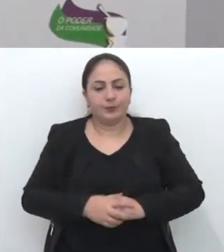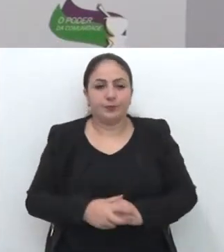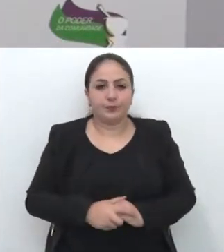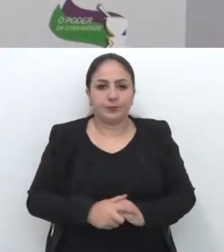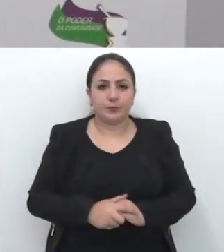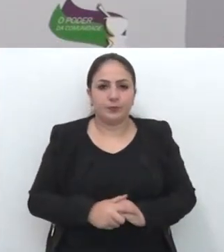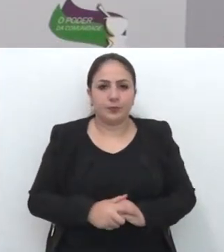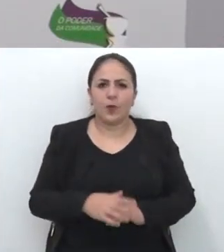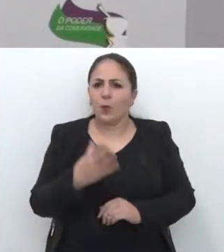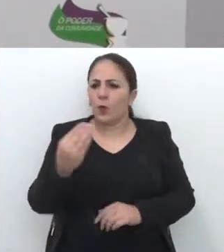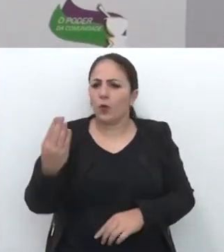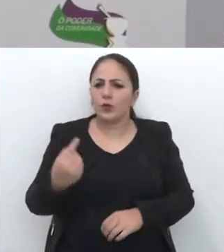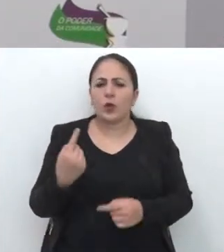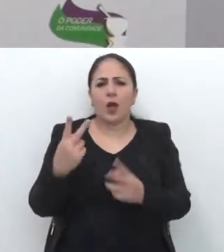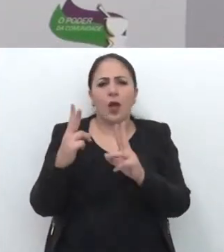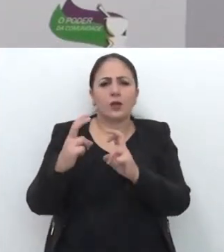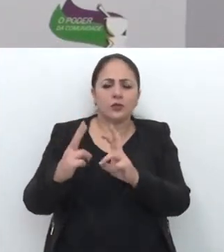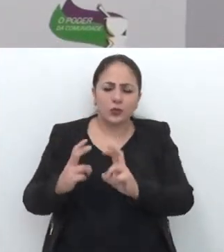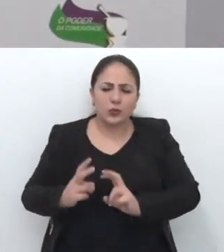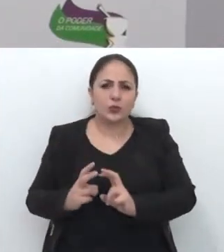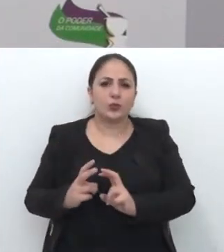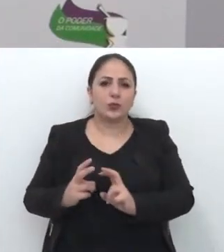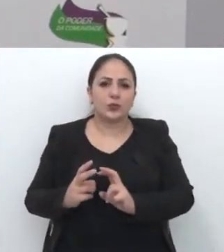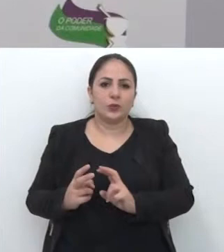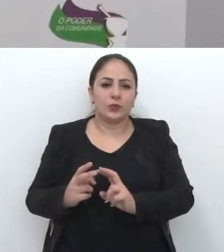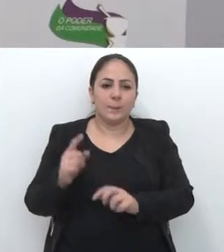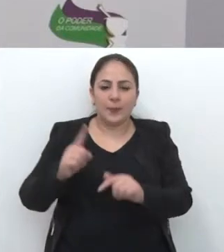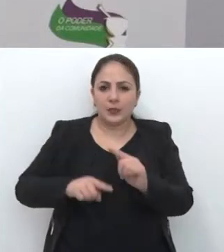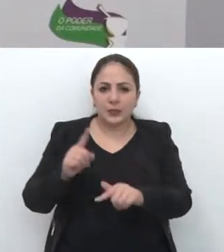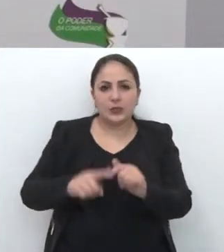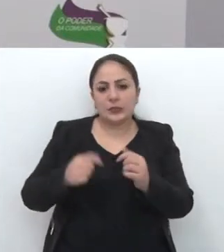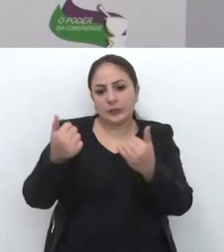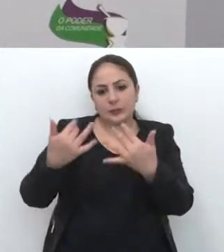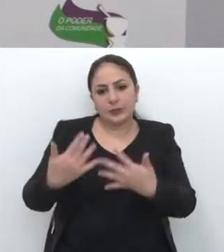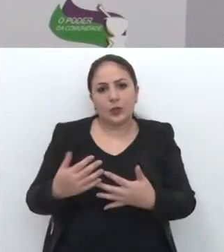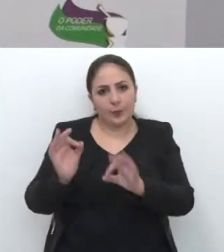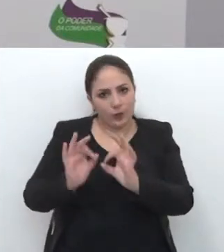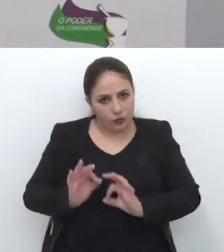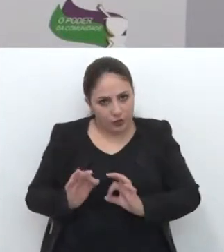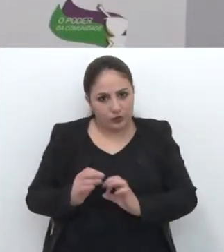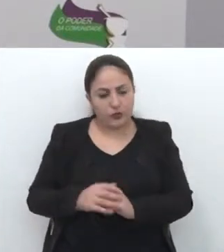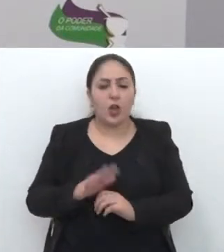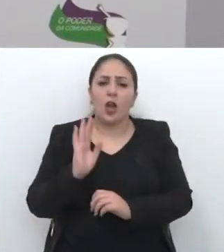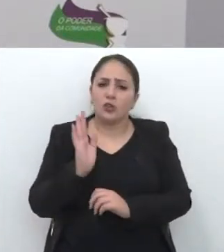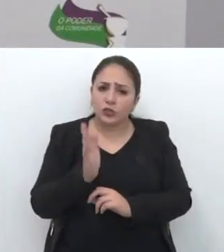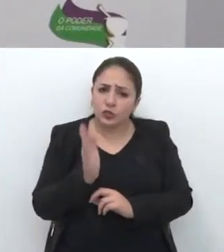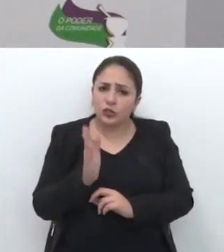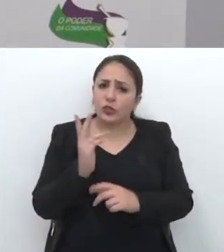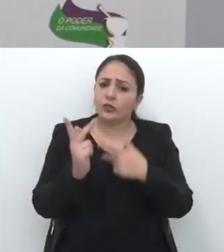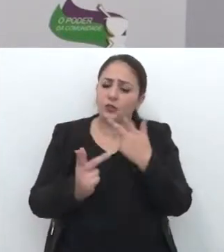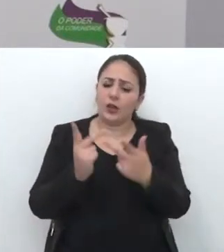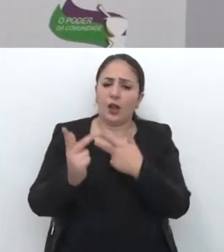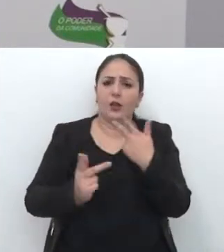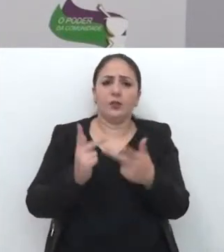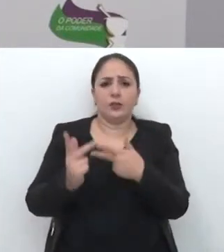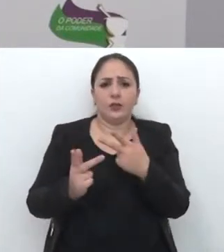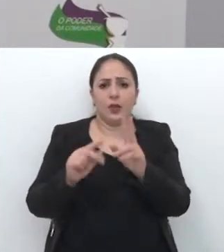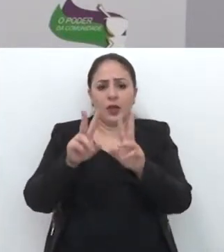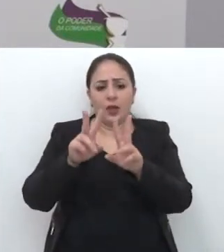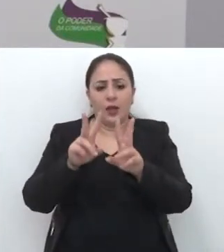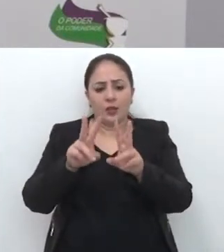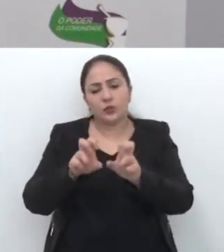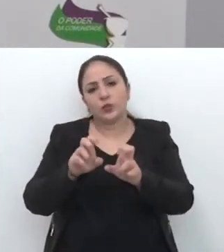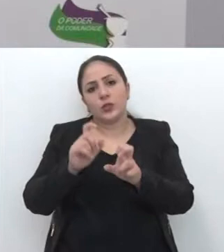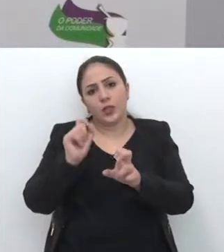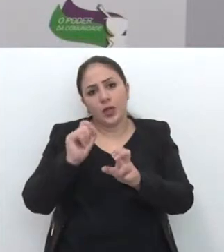necessário neste momento. Vários dos temas que são objeto da justificativa do projeto, eles já são